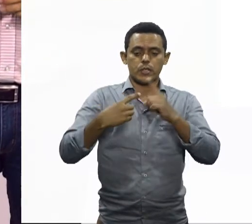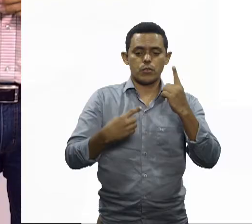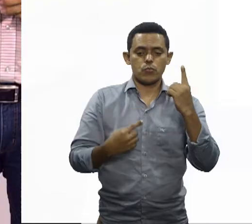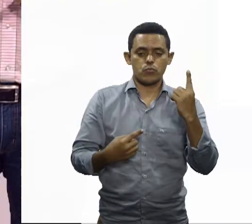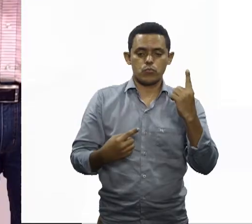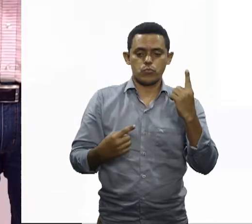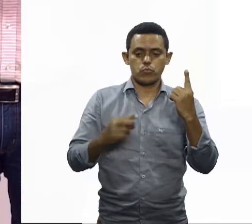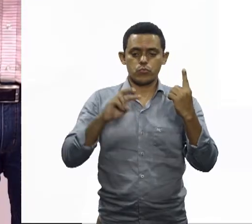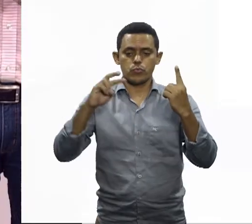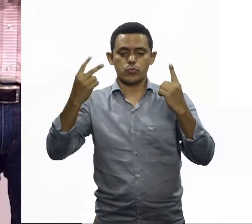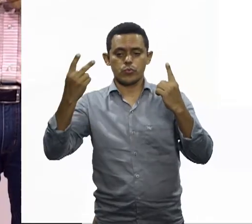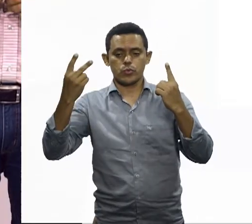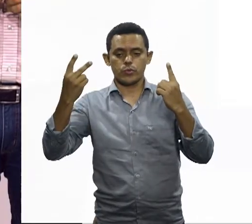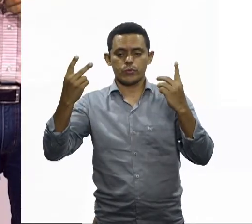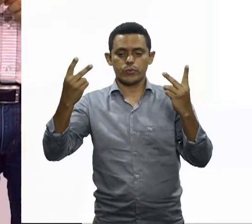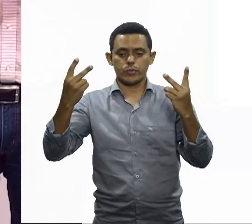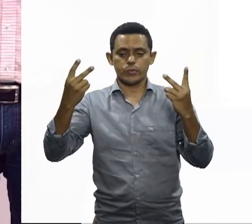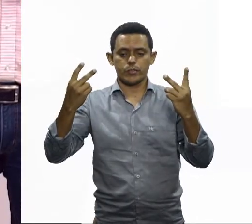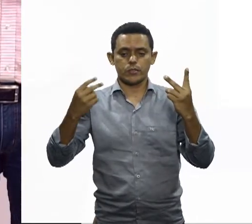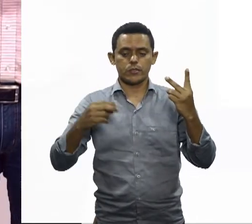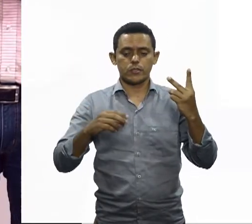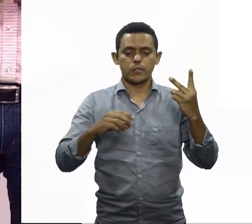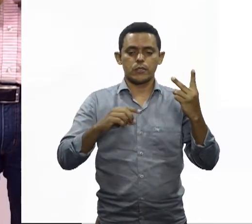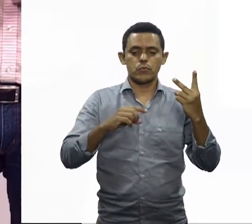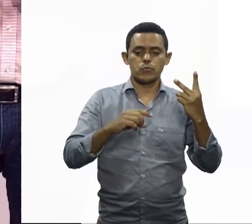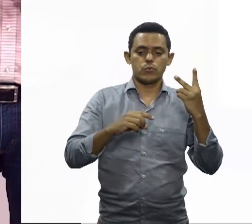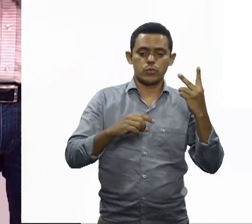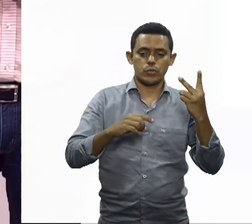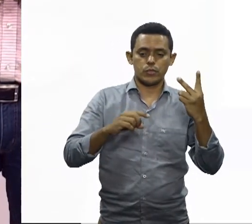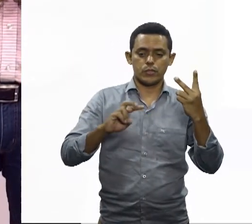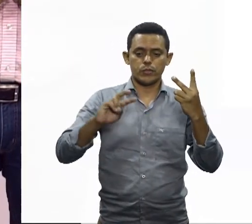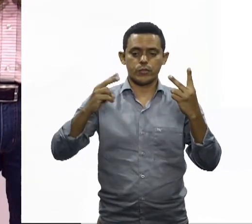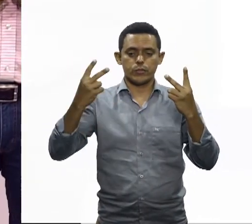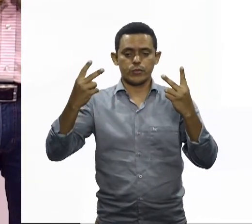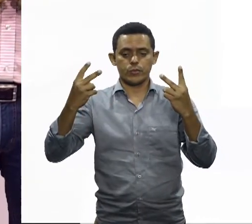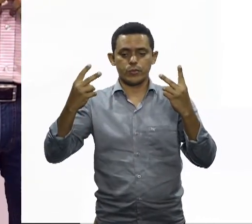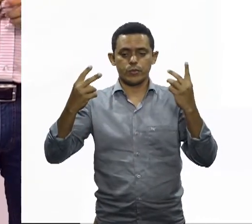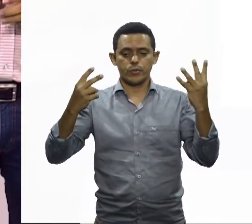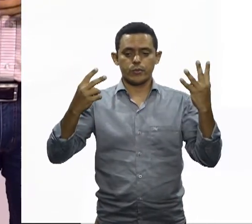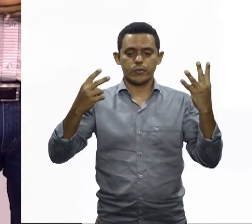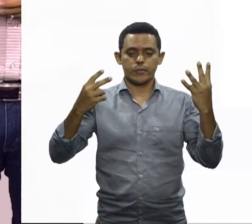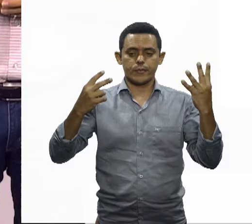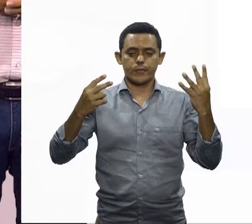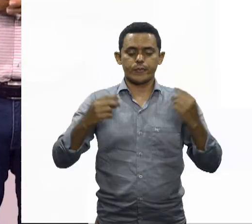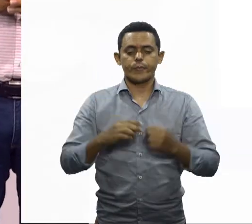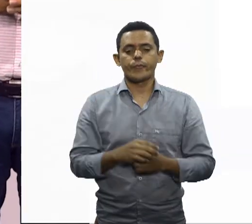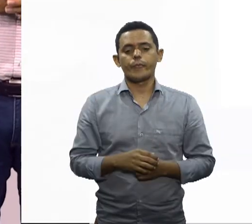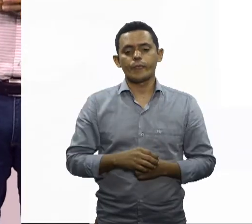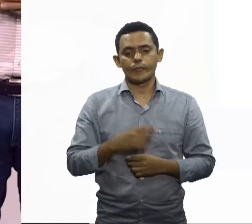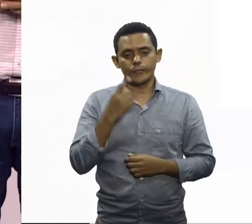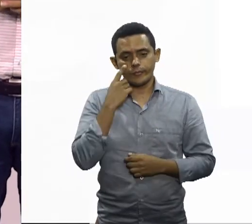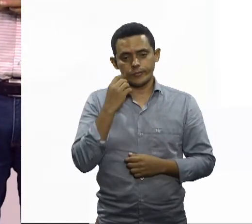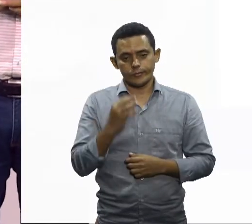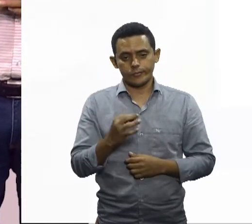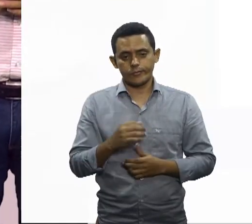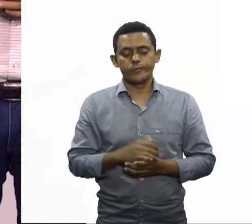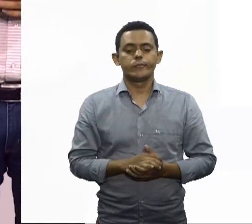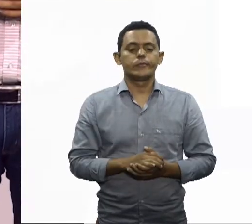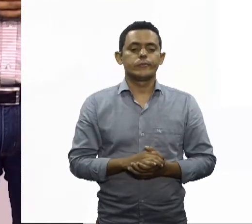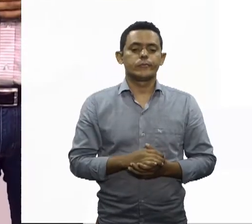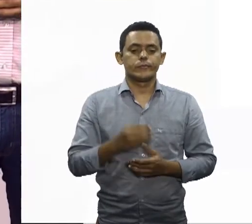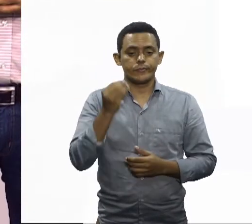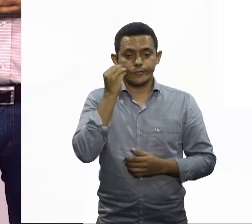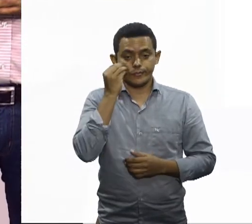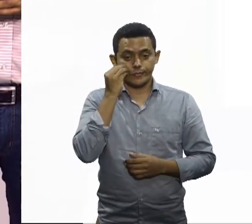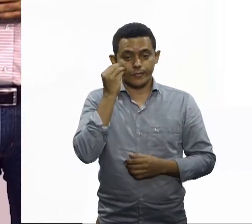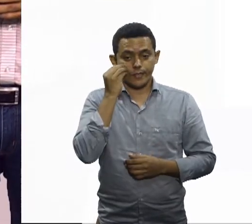equivale a 1 litro. Que é a nossa medida de capacidade que nós estamos vendo agora. Continuando aí, vamos ver a unidade de medida de massa.